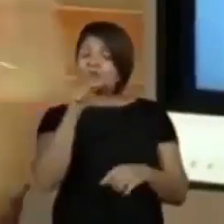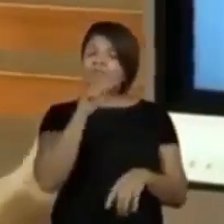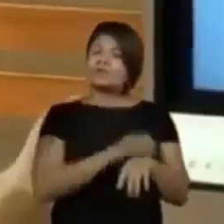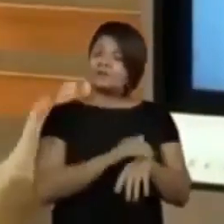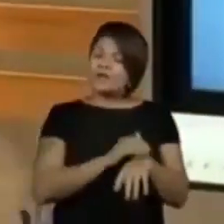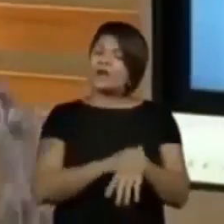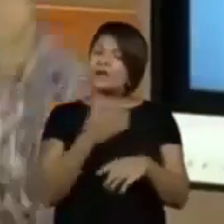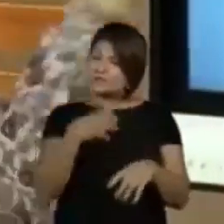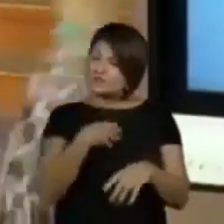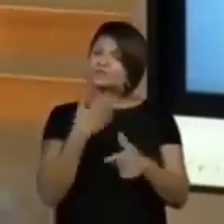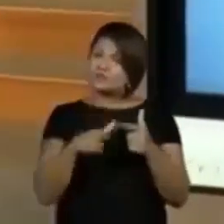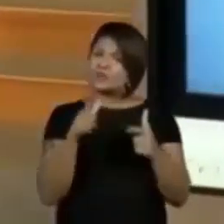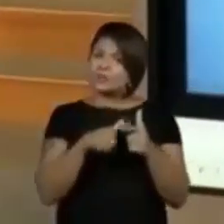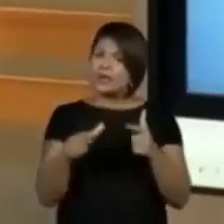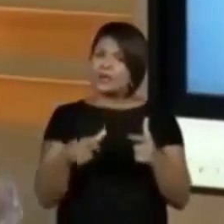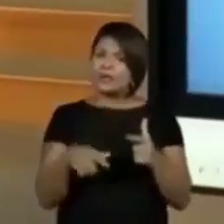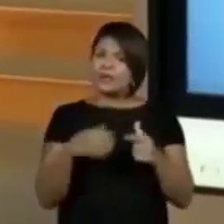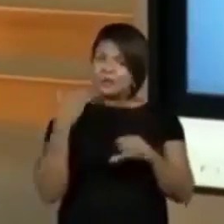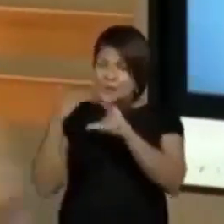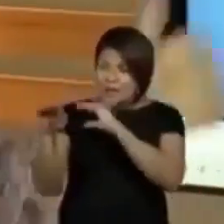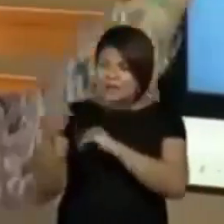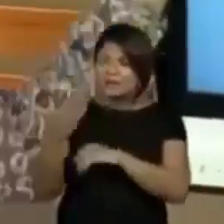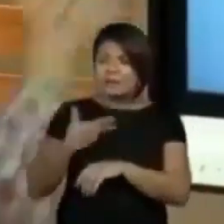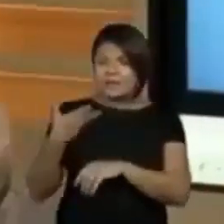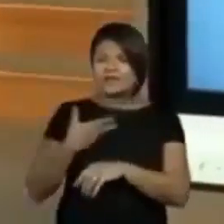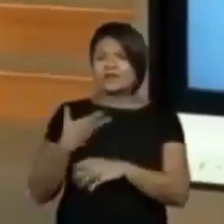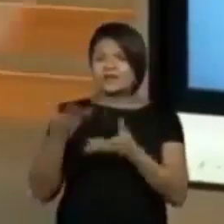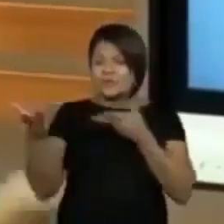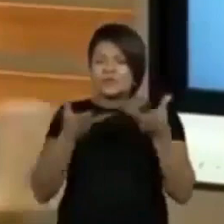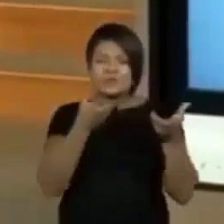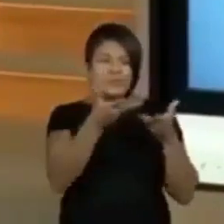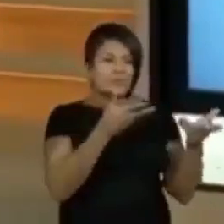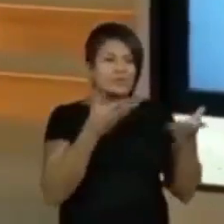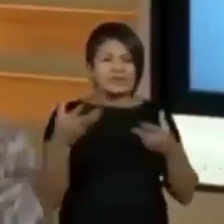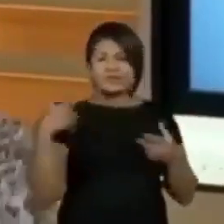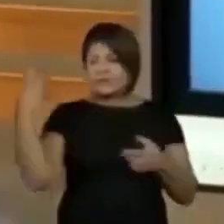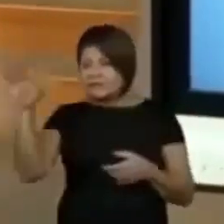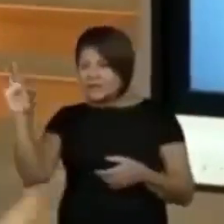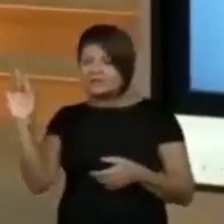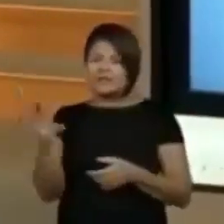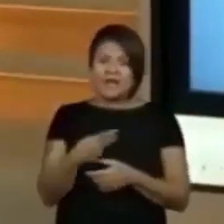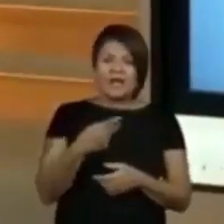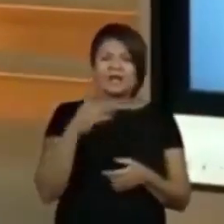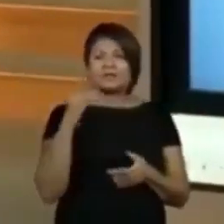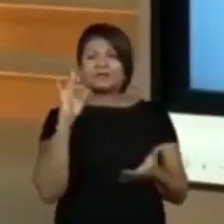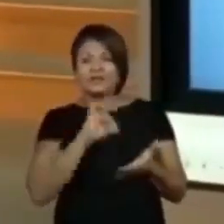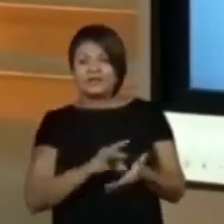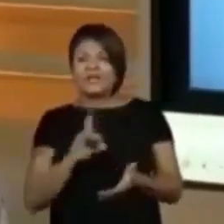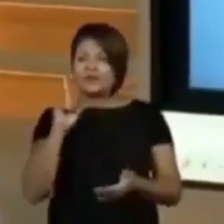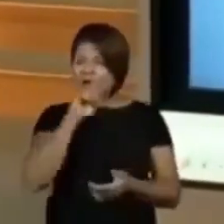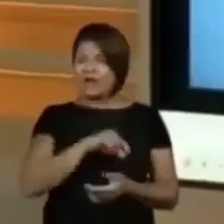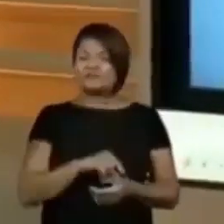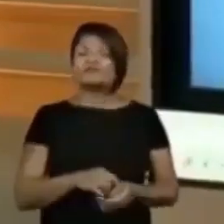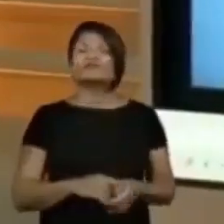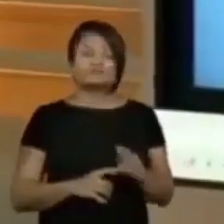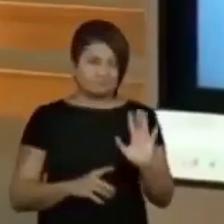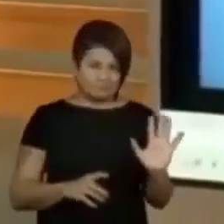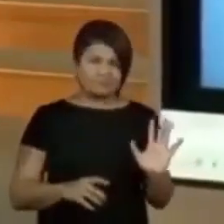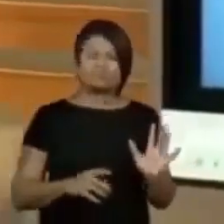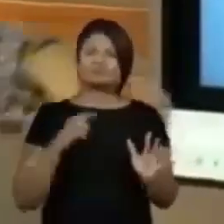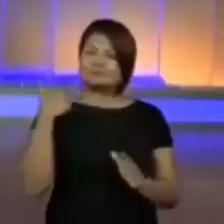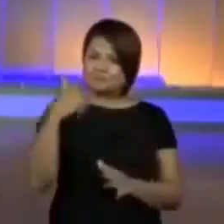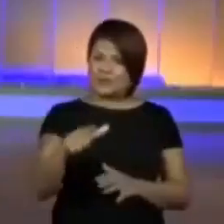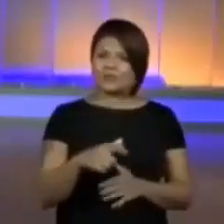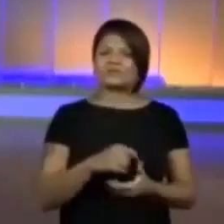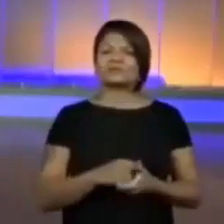problema e formule, mande para um amigo, brinque com ele de está certo ou está errado, verdadeiro ou falso. Vamos para o próximo